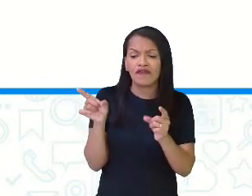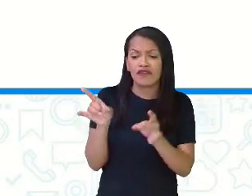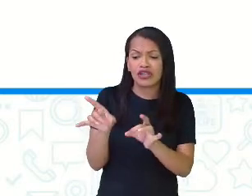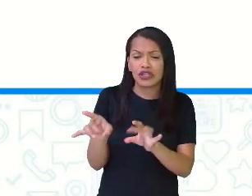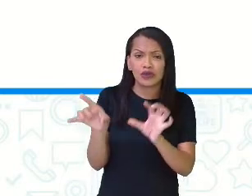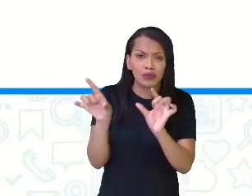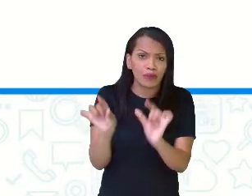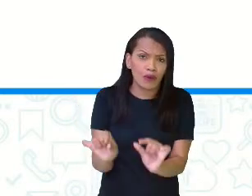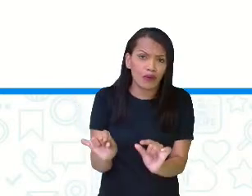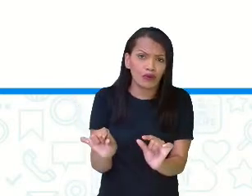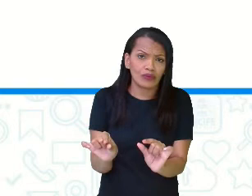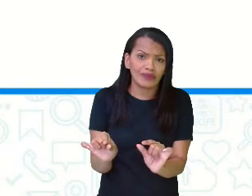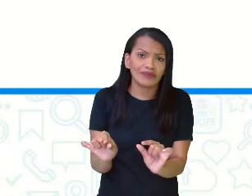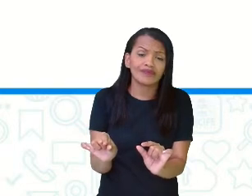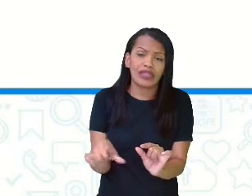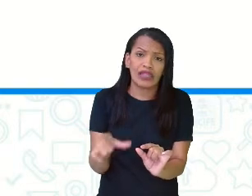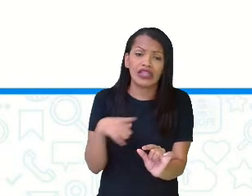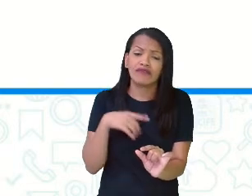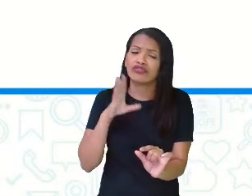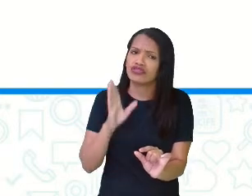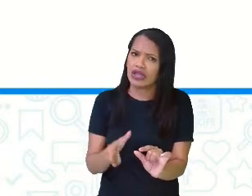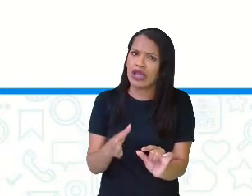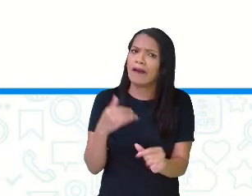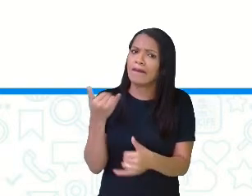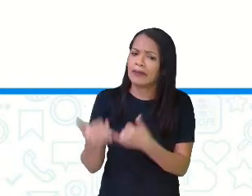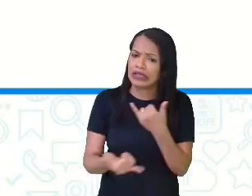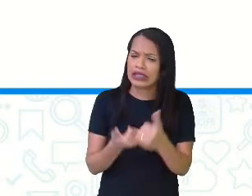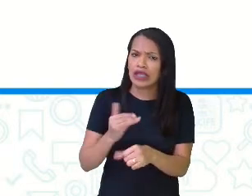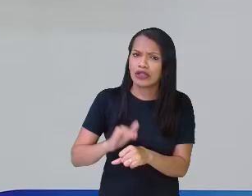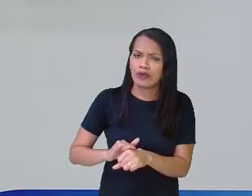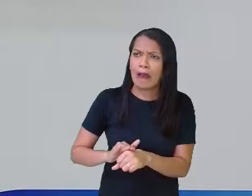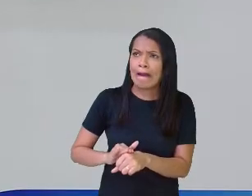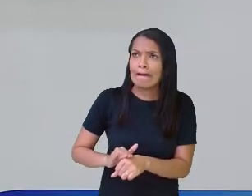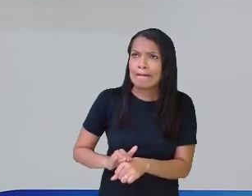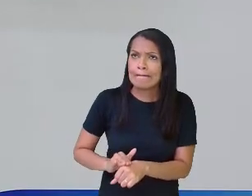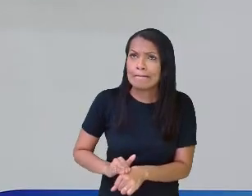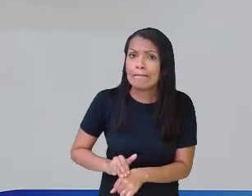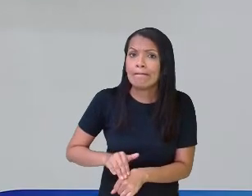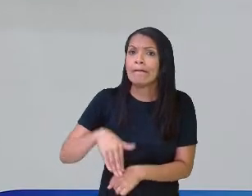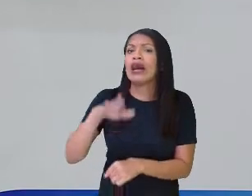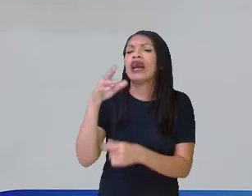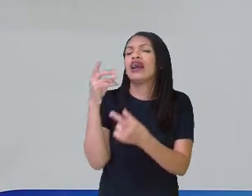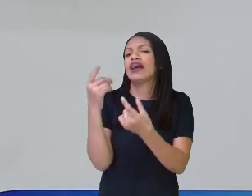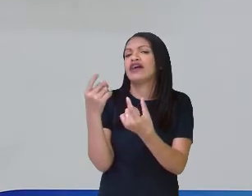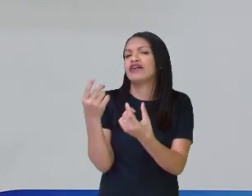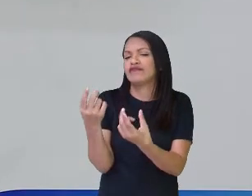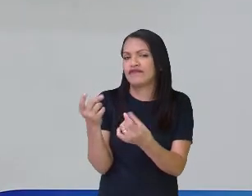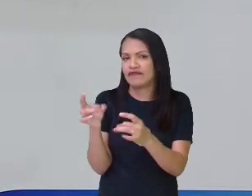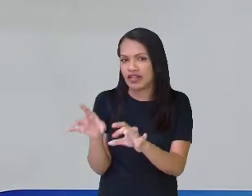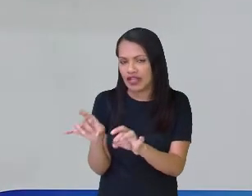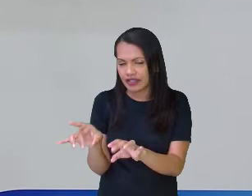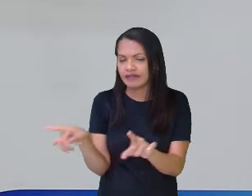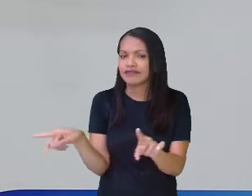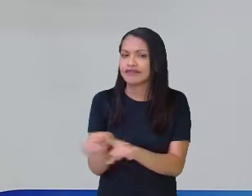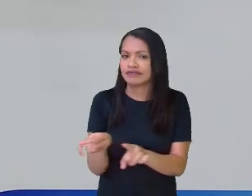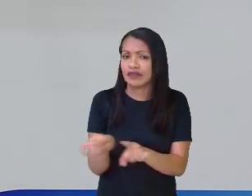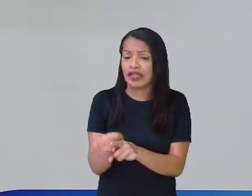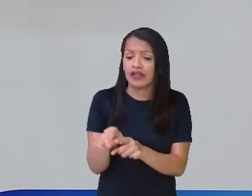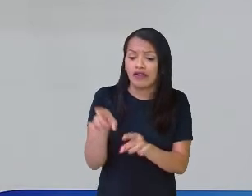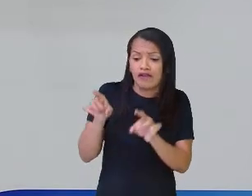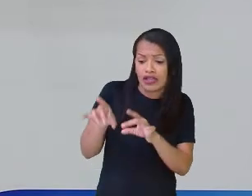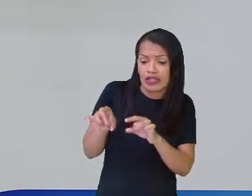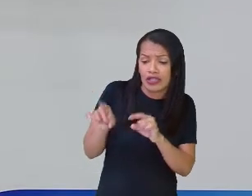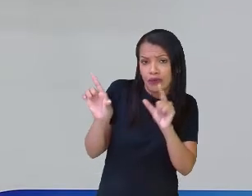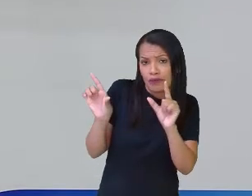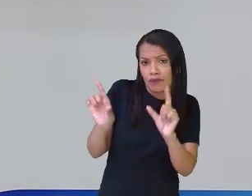acordo com o gráfico? A partir do gráfico eu consigo obter várias situações. Eu consigo